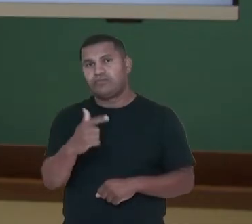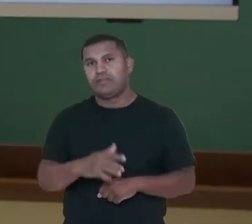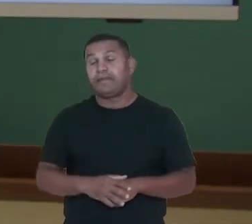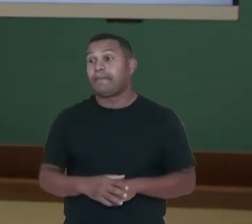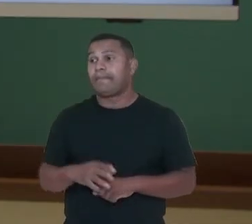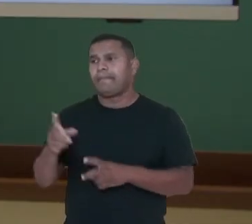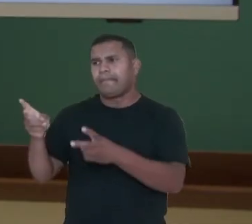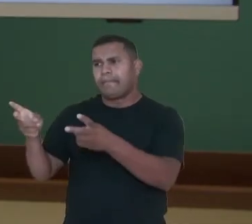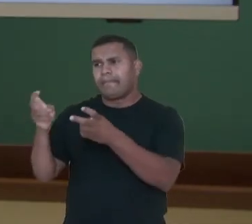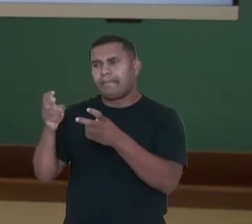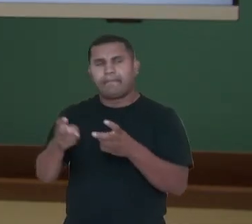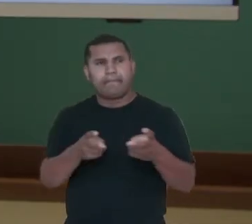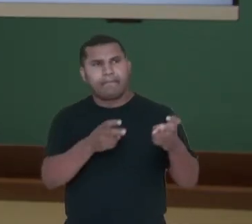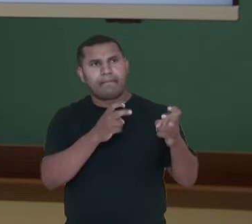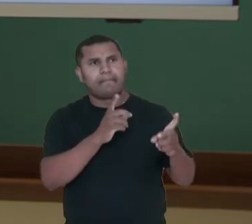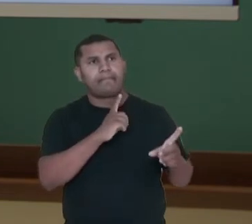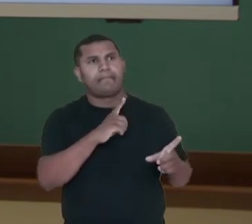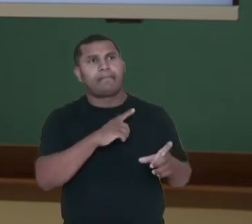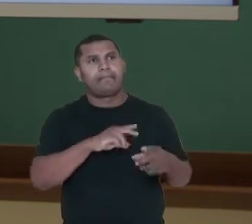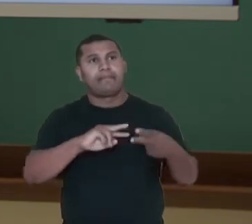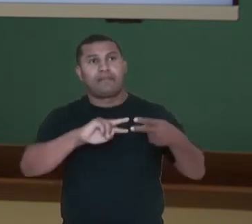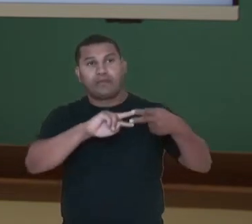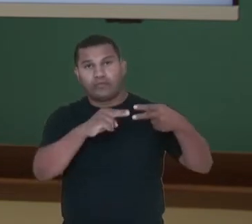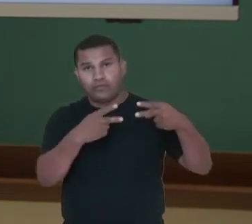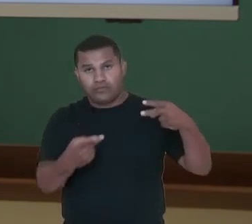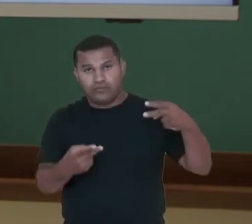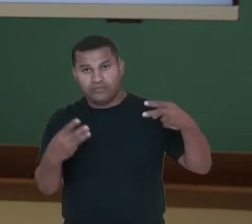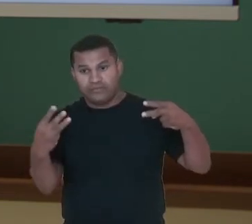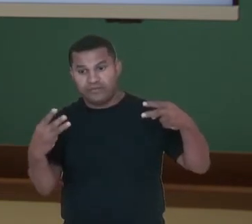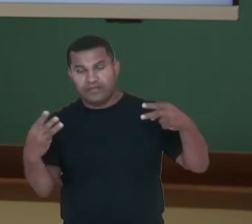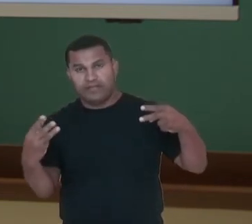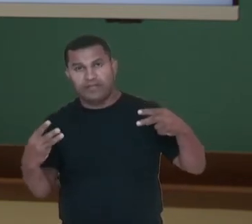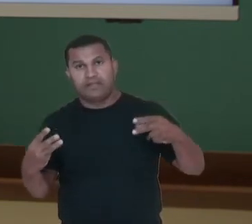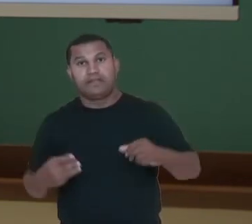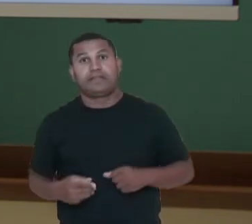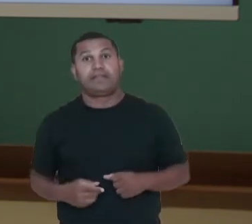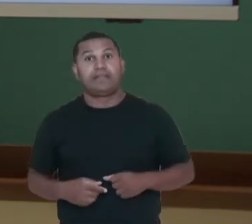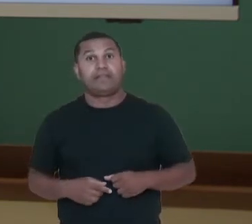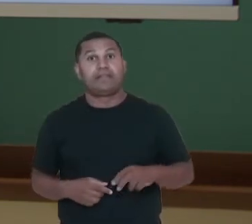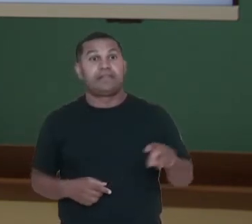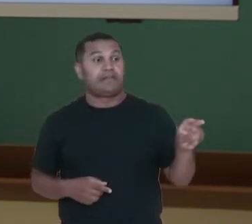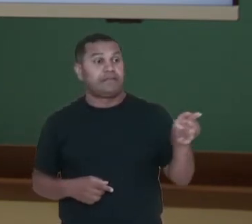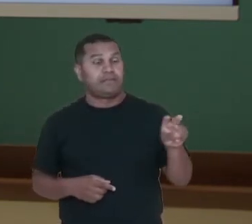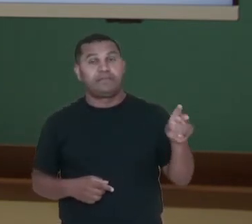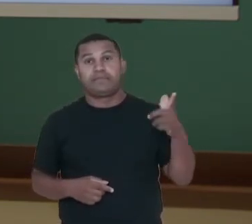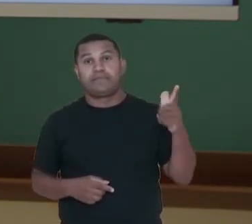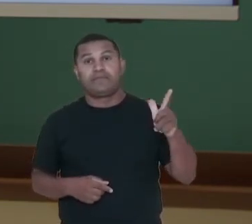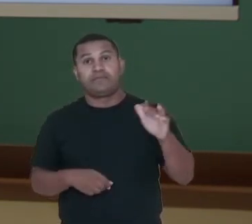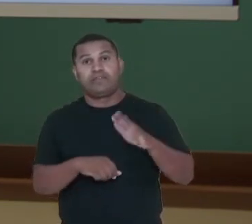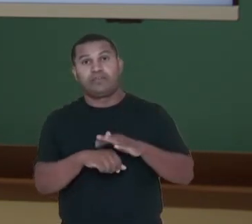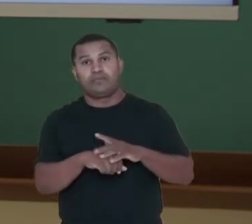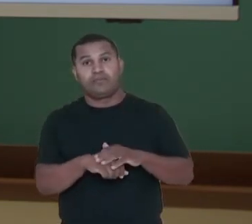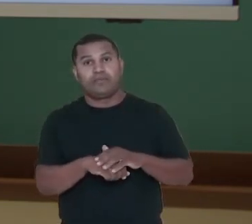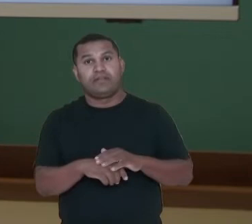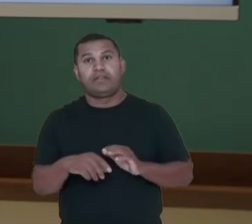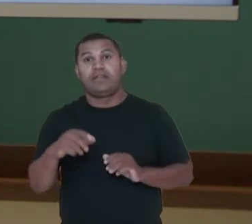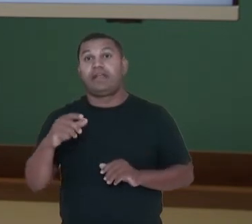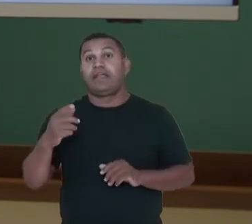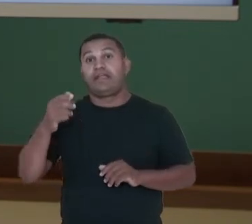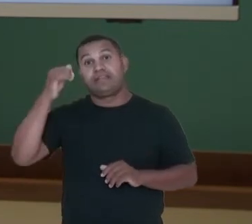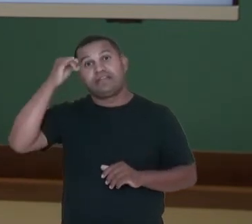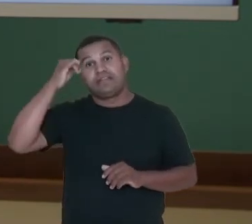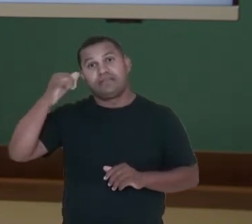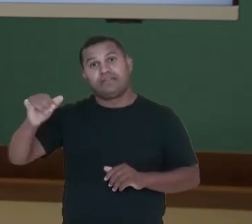que essas pessoas que não tinham as comorbidades pegassem e tivessem caso grave da doença,